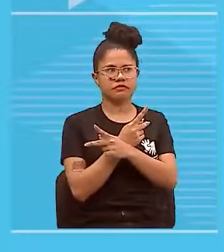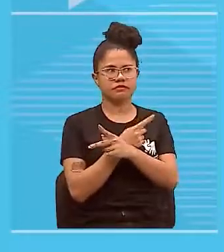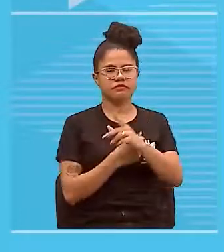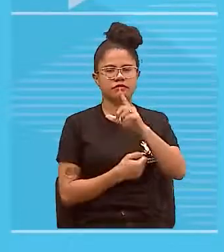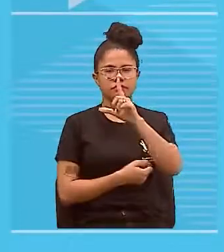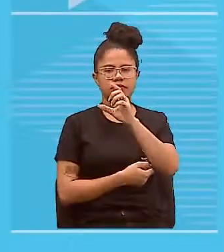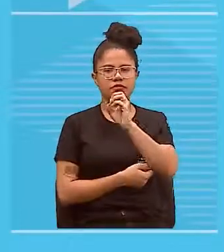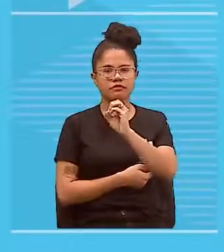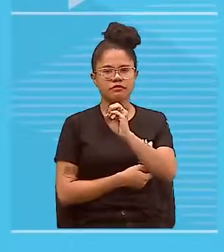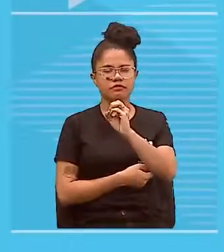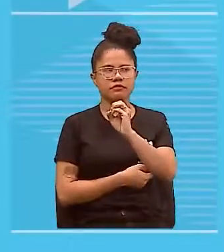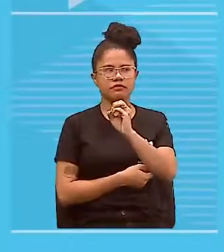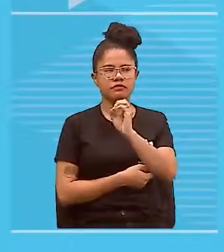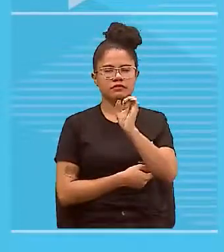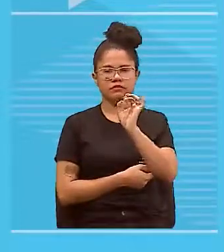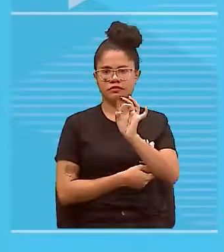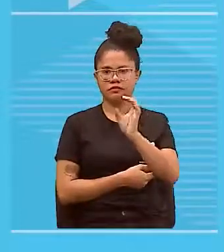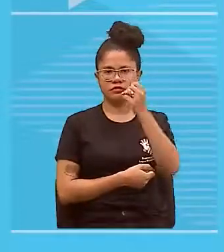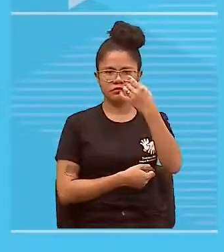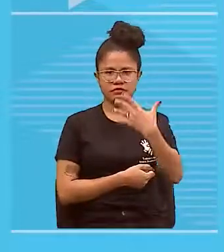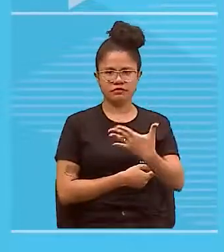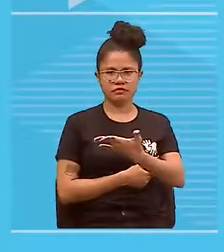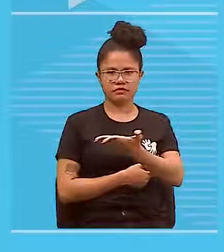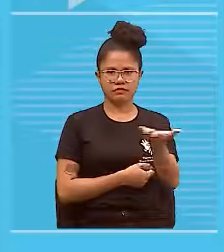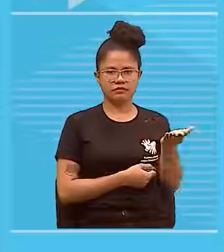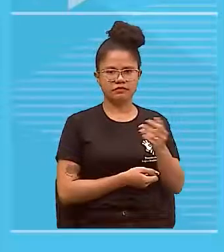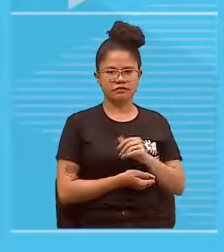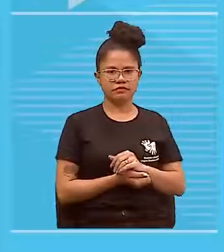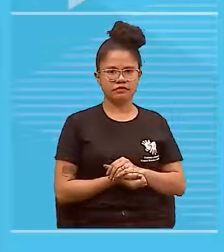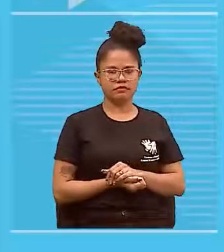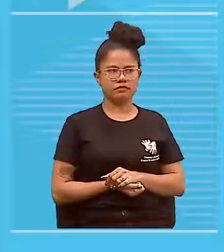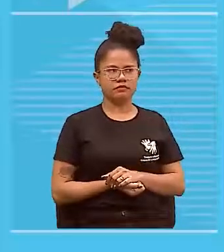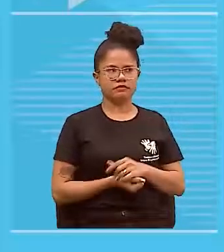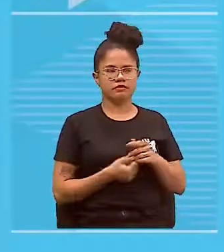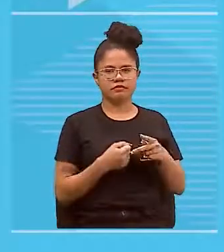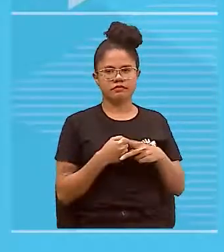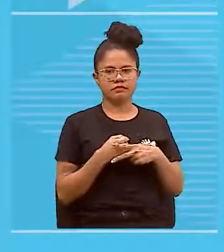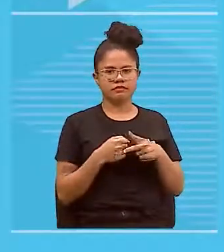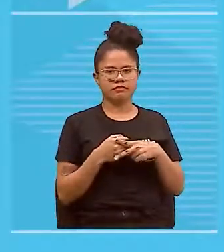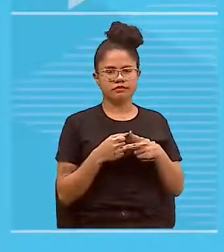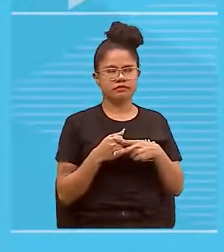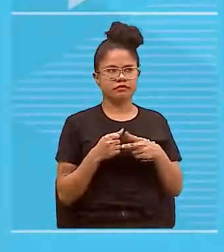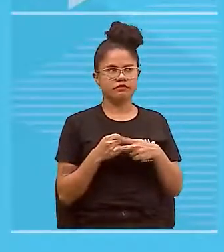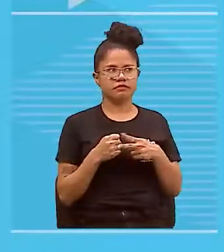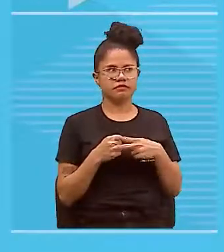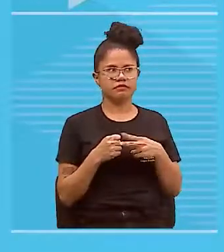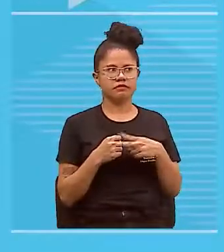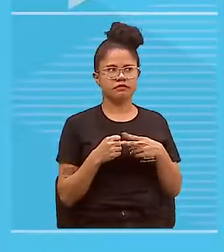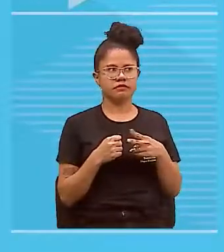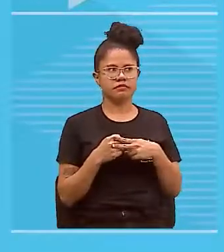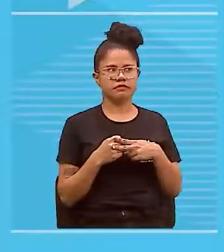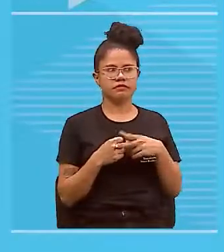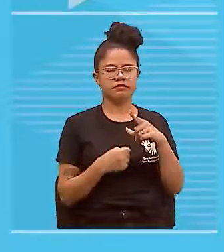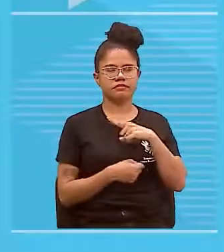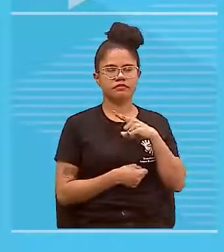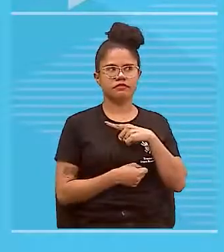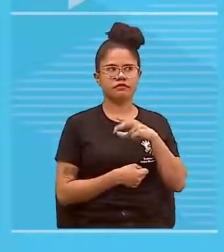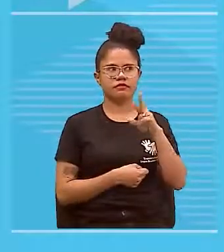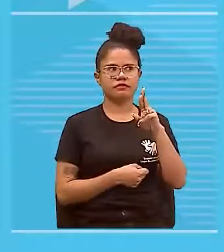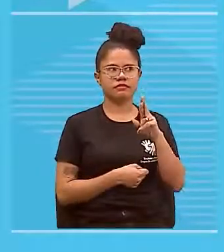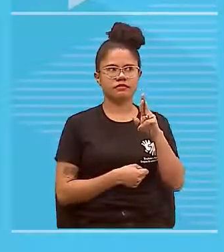na verdade é o seguinte deixa eu explicar rapidamente aqui ó turma verbos terminados em r s ou Z tá